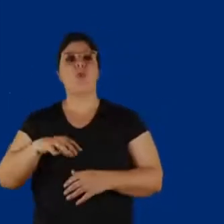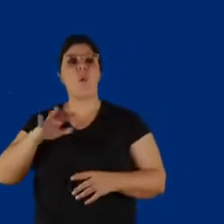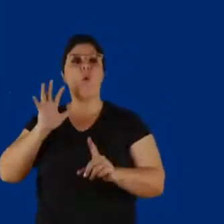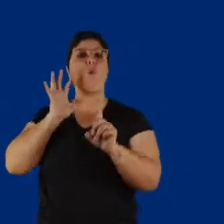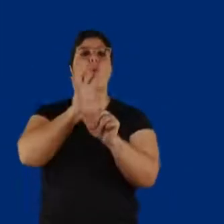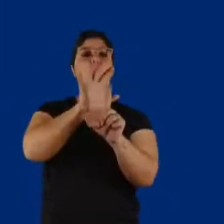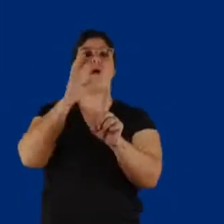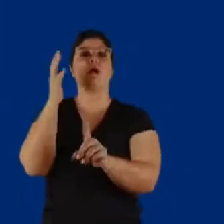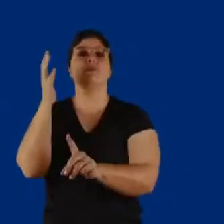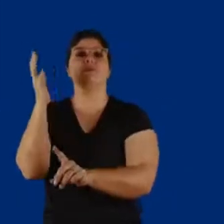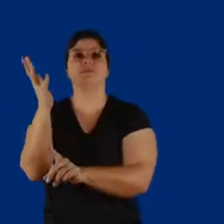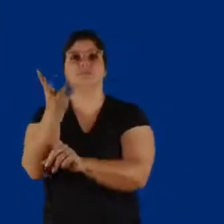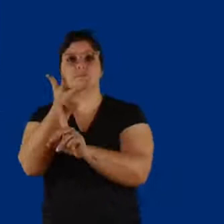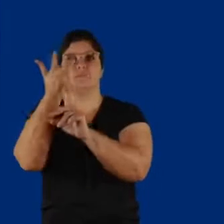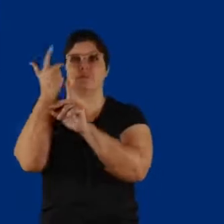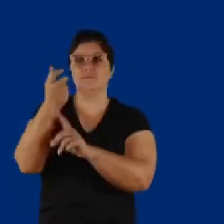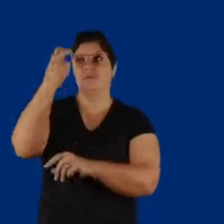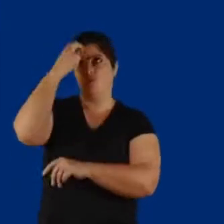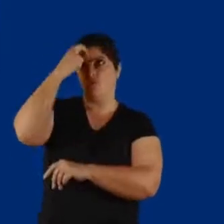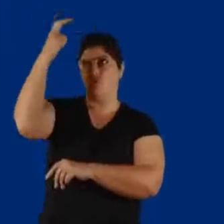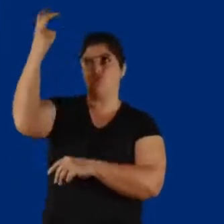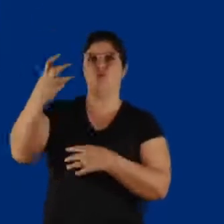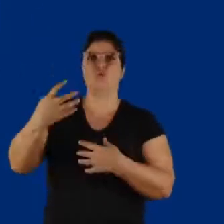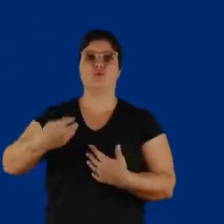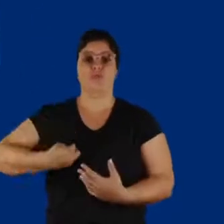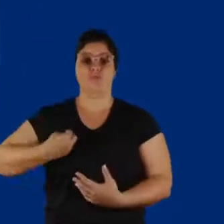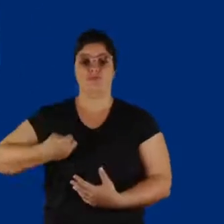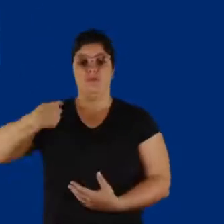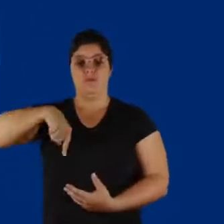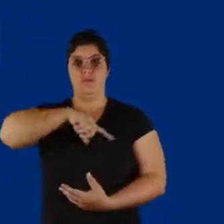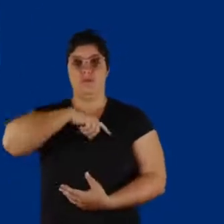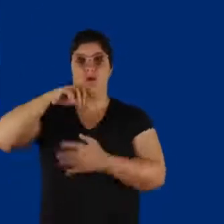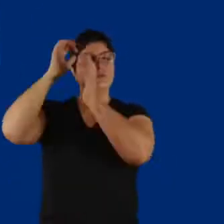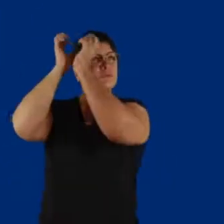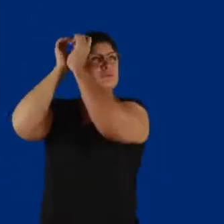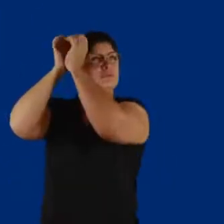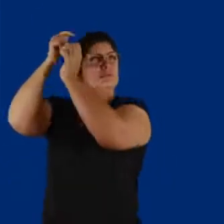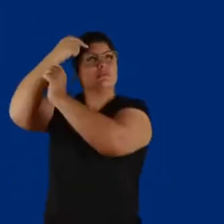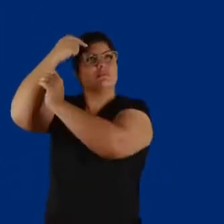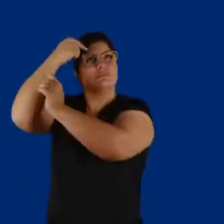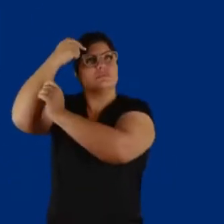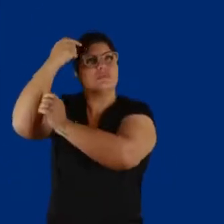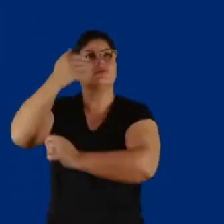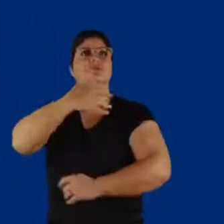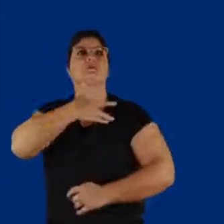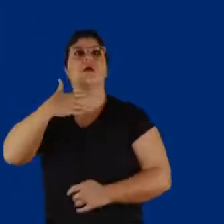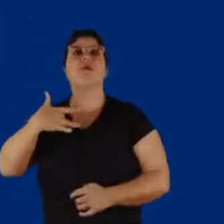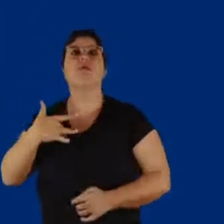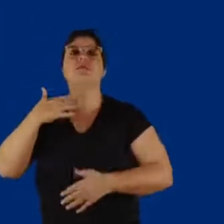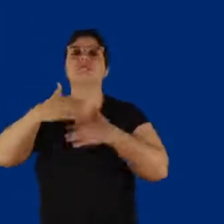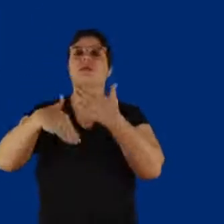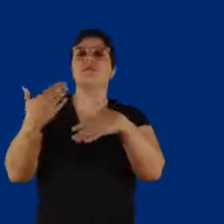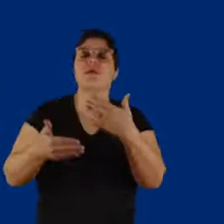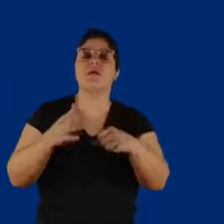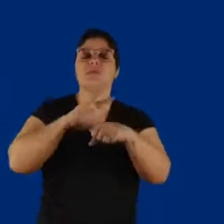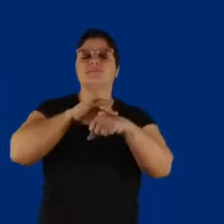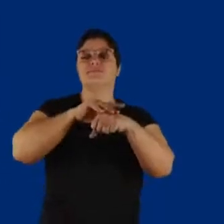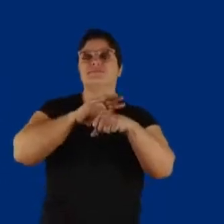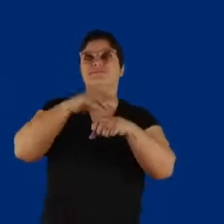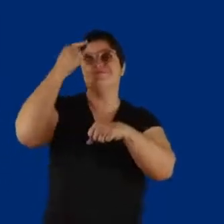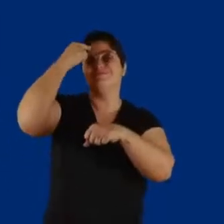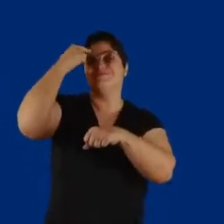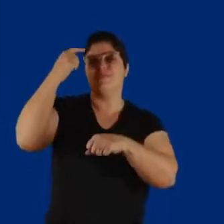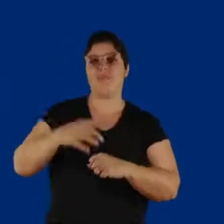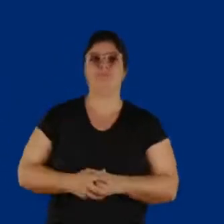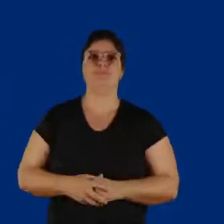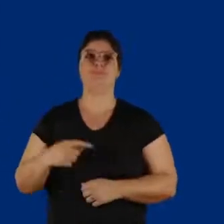da cultura na nossa vida psíquica, na nossa saúde mental, no nosso processo de adoecimento mental. Eu